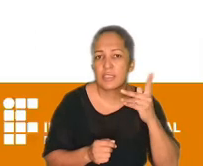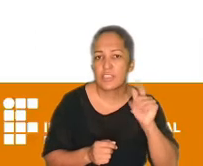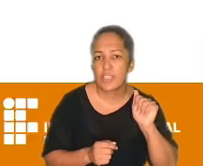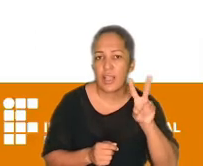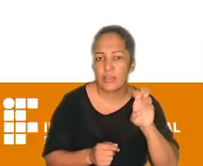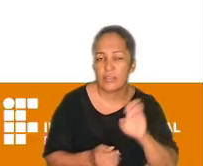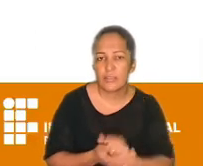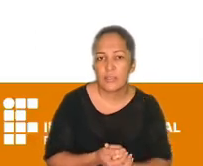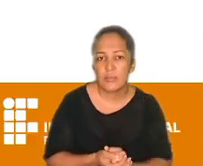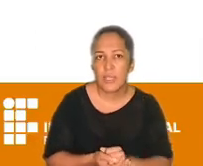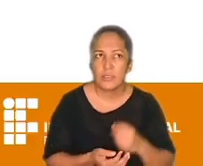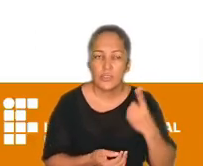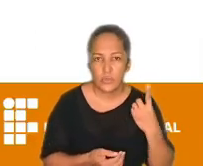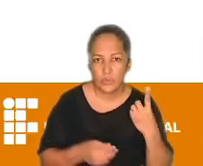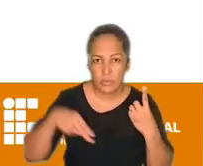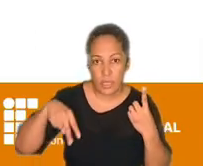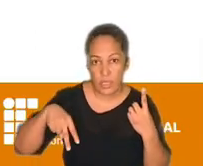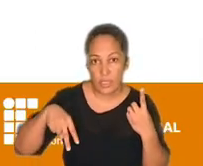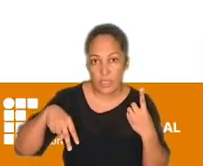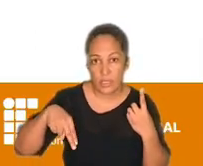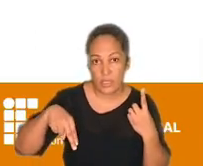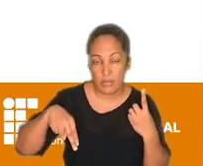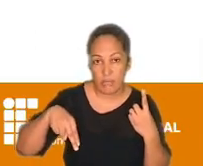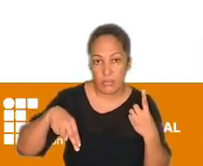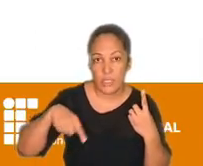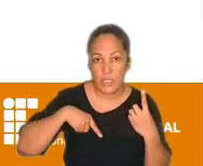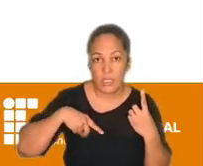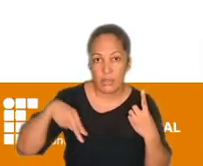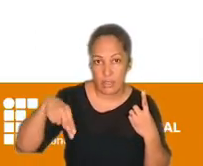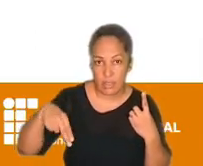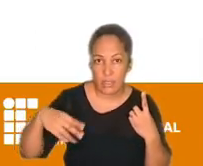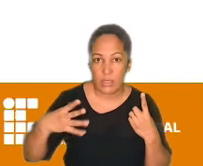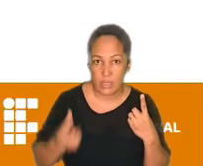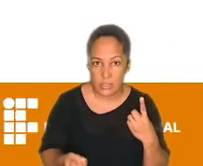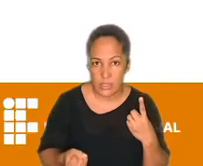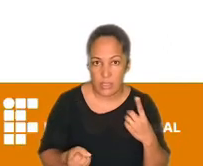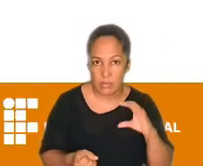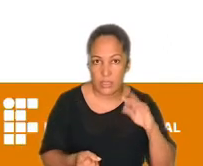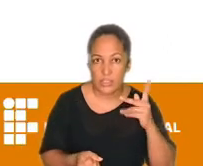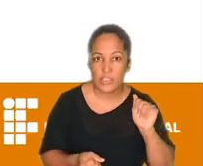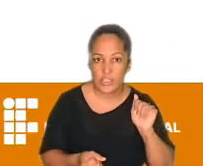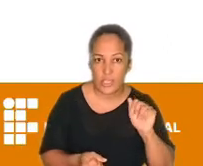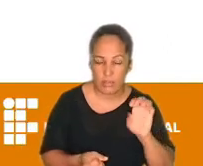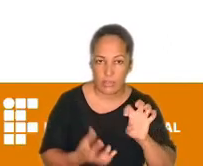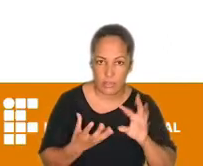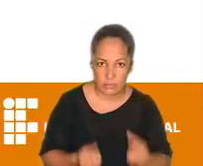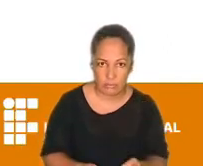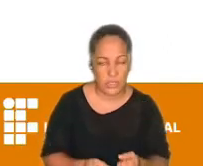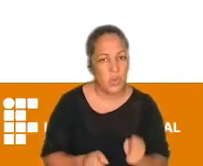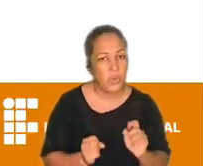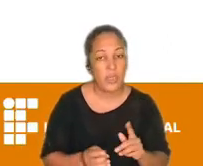Se eu tenho 1 para N, quem está com N recebe a chave estrangeira do 1. Ok? Até aqui? Top. Mas e o N para